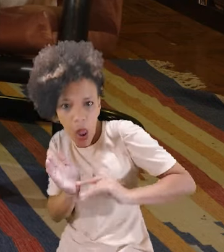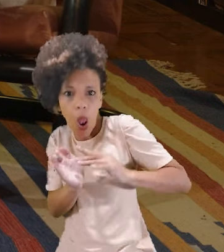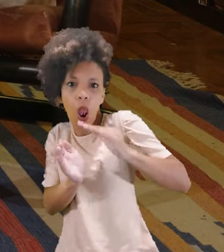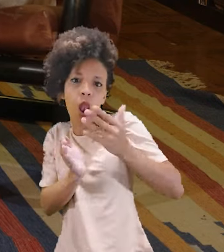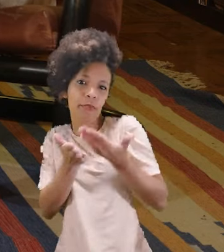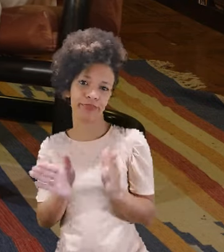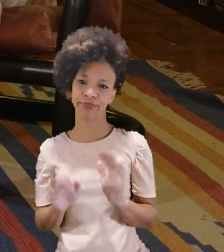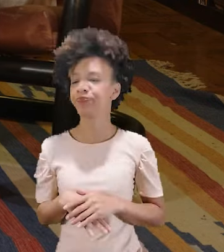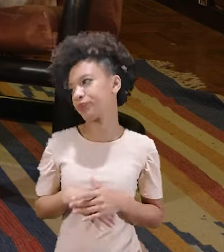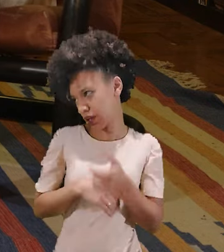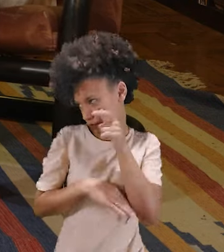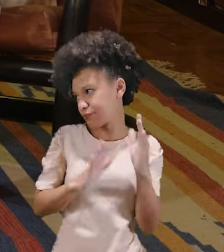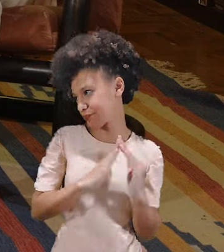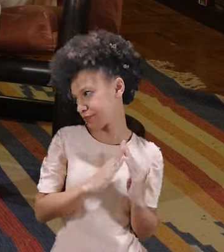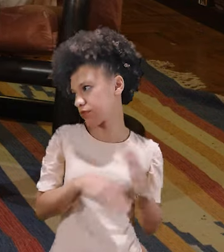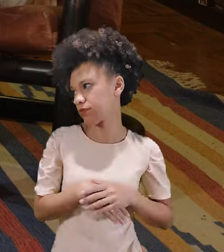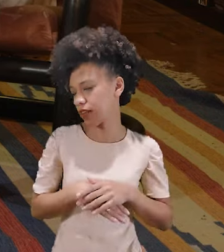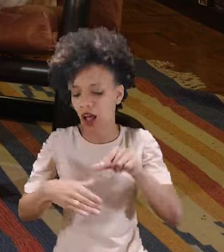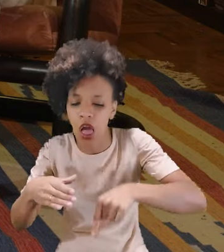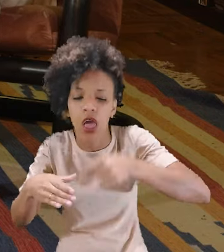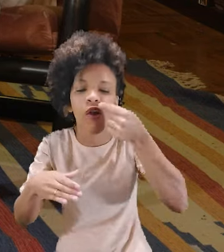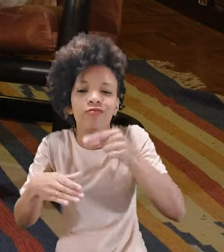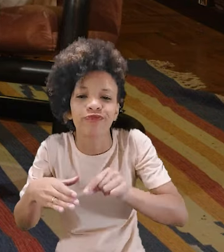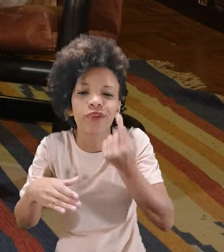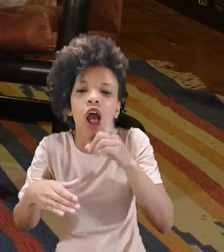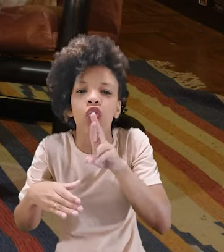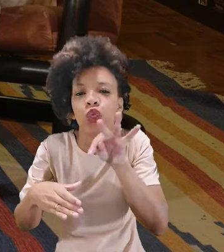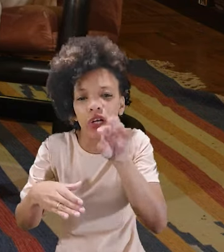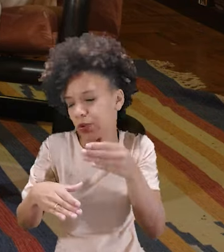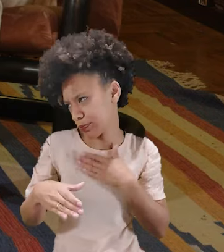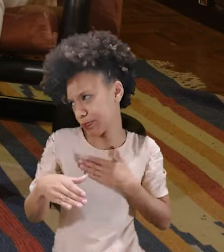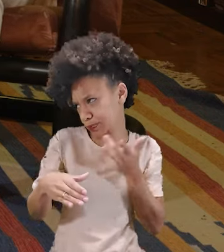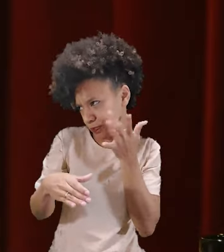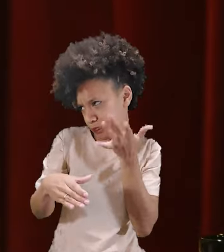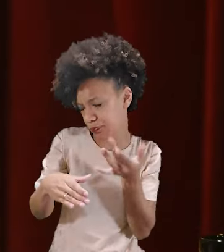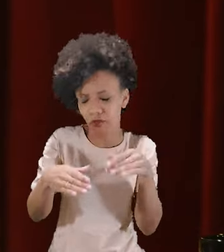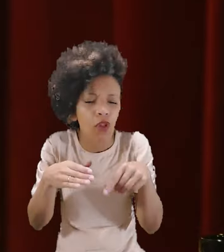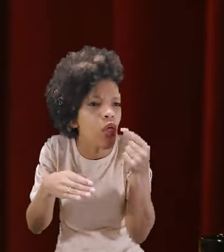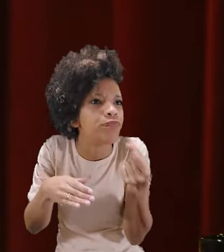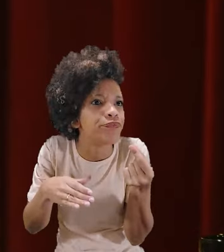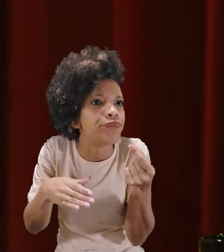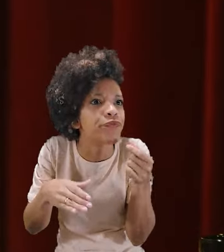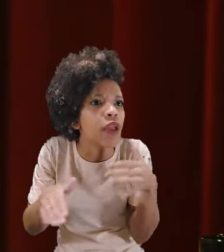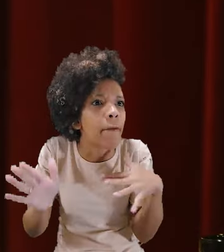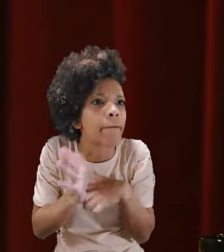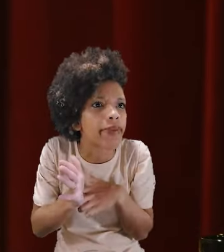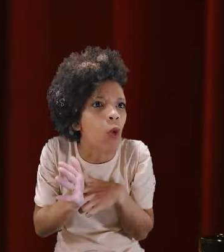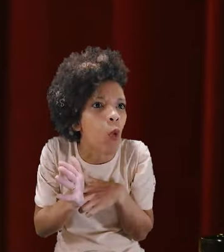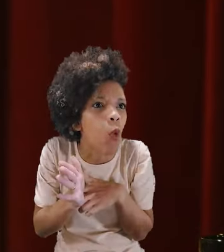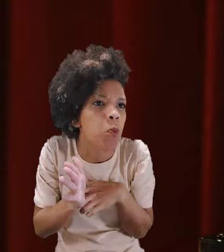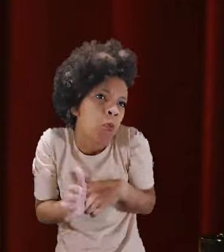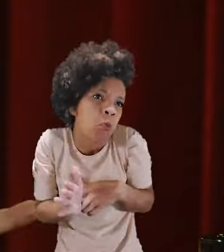entendi aí eu usei angular de casa obviamente comendo um Doritos muito fácil a minha situação comendo eles eu falei bateu